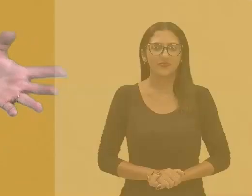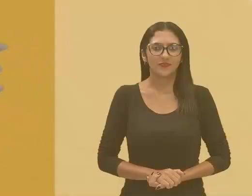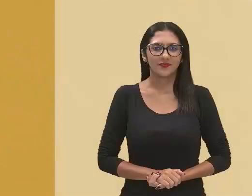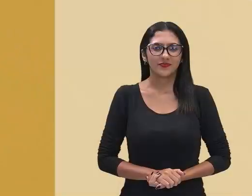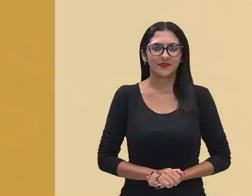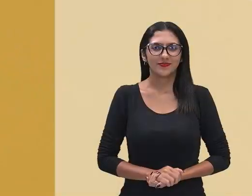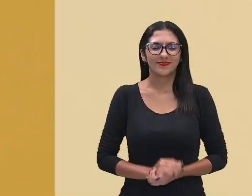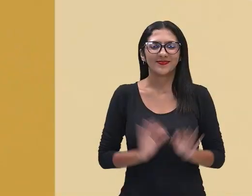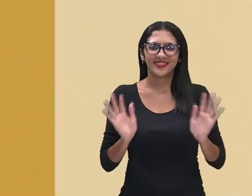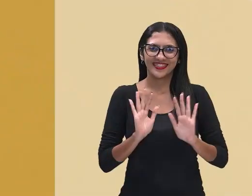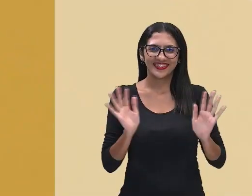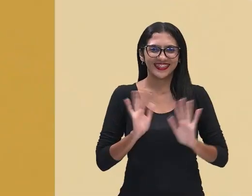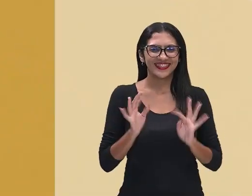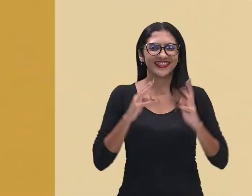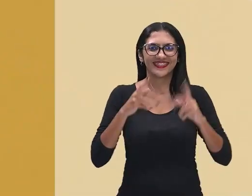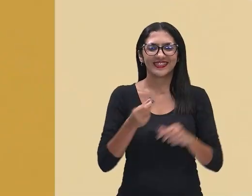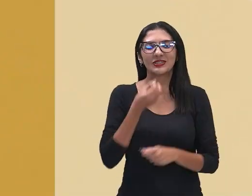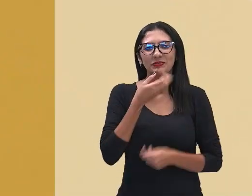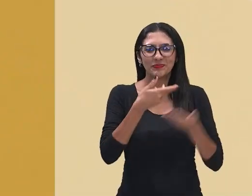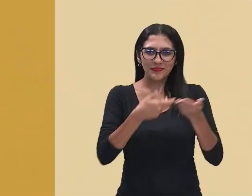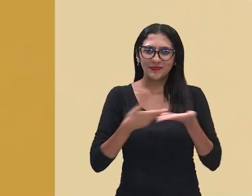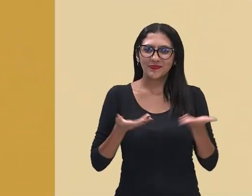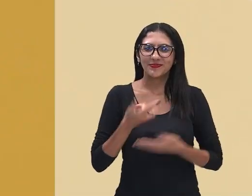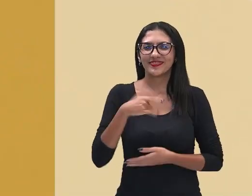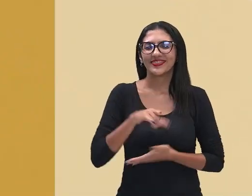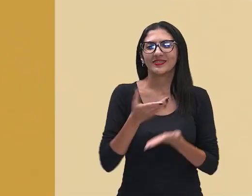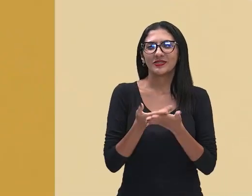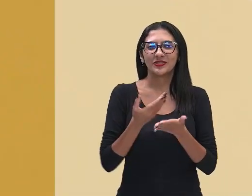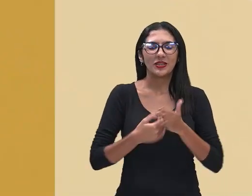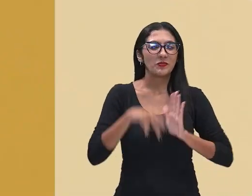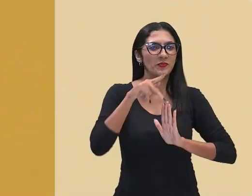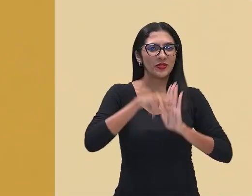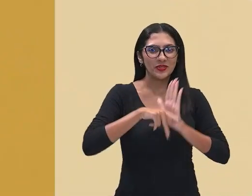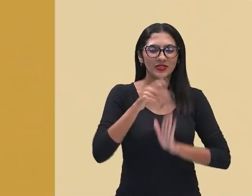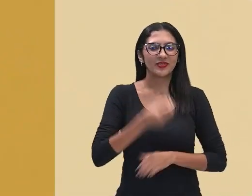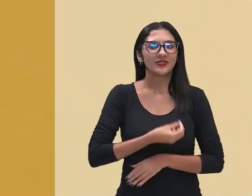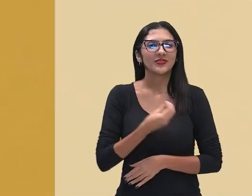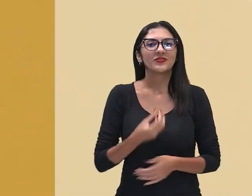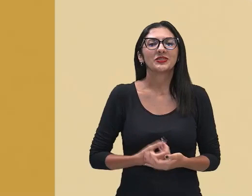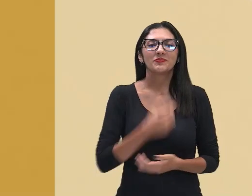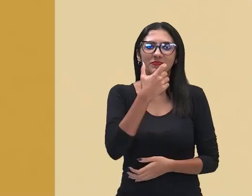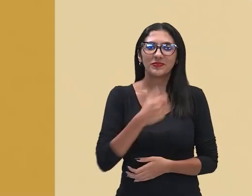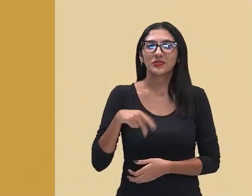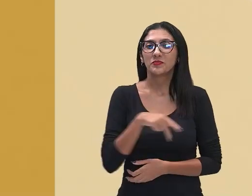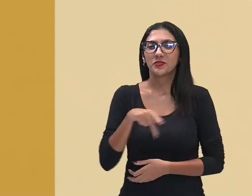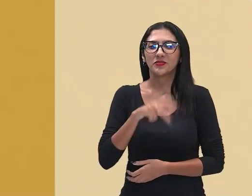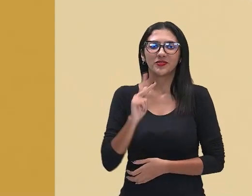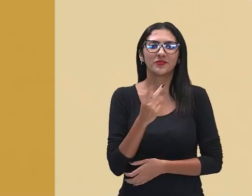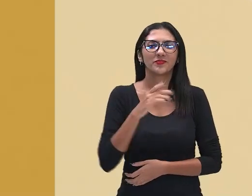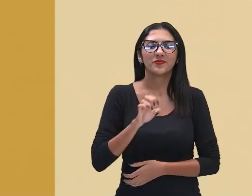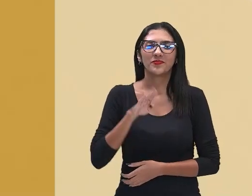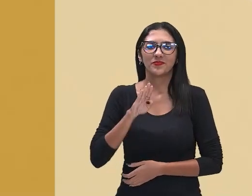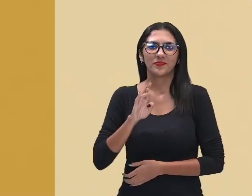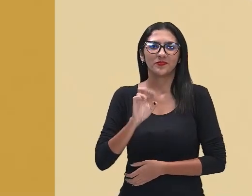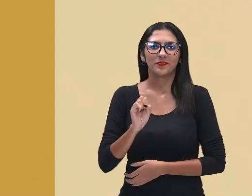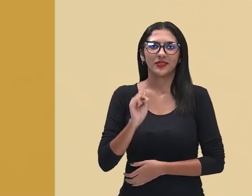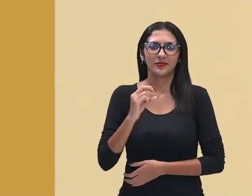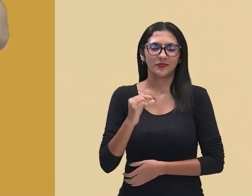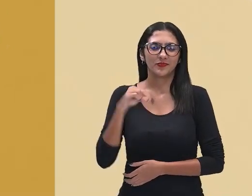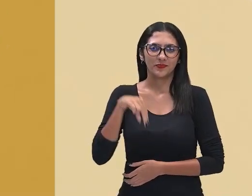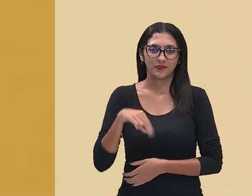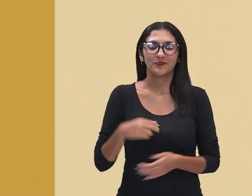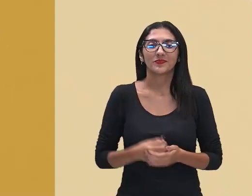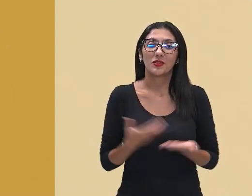Olá, turma! Sejam todos bem-vindos a mais uma aula do Projeto de Vida. Eu sou o professor Eberson Cardoso, serei o